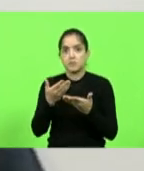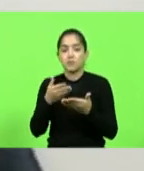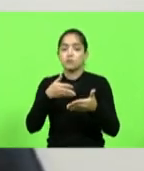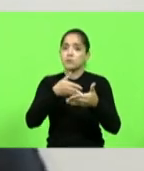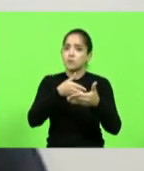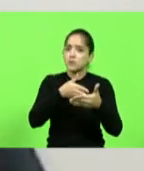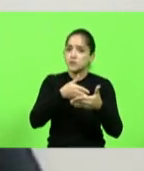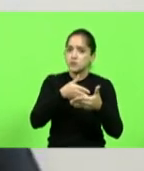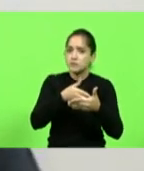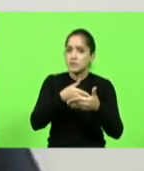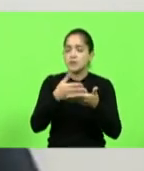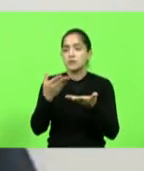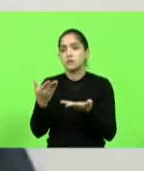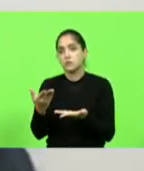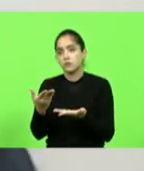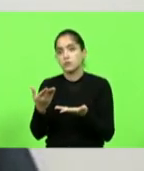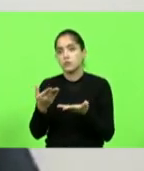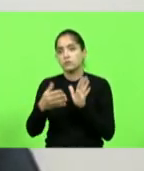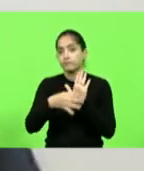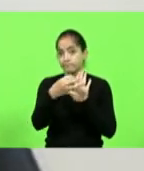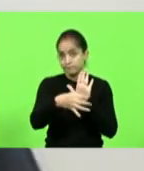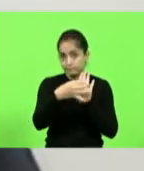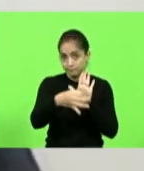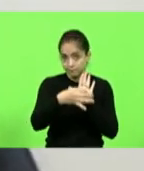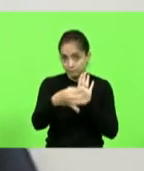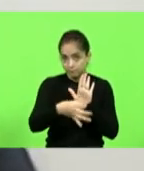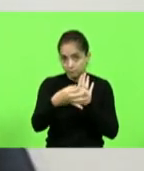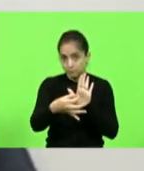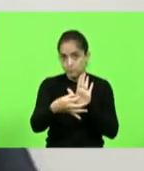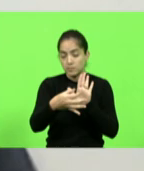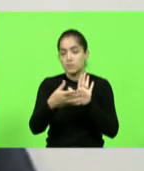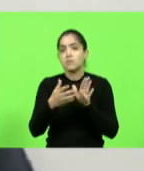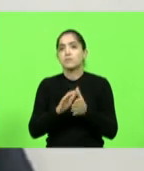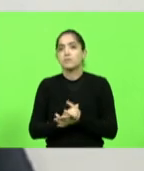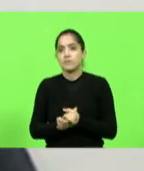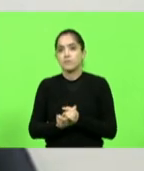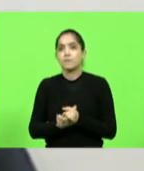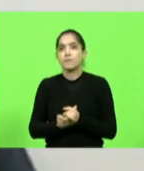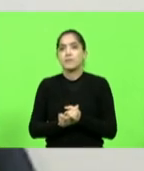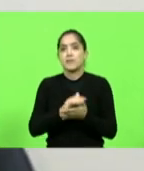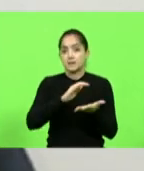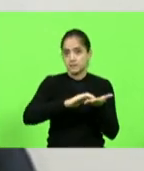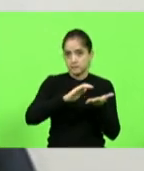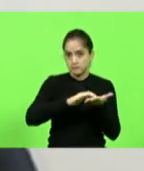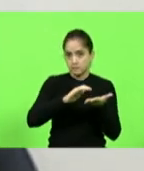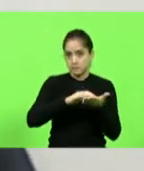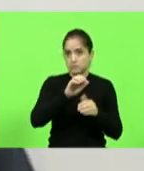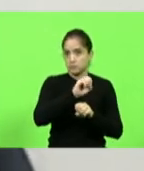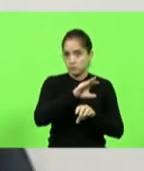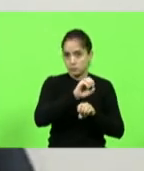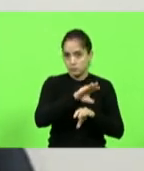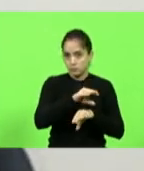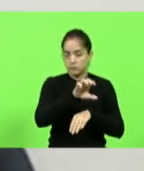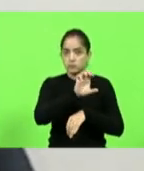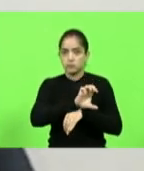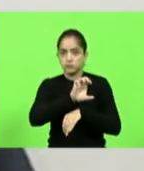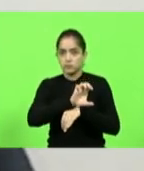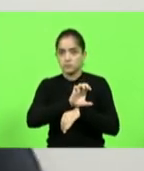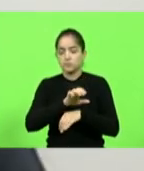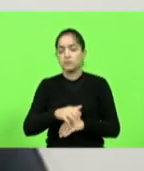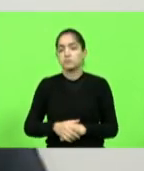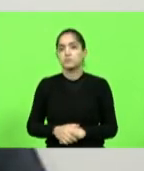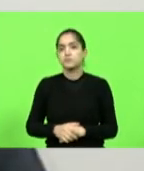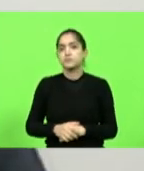até li isso no parecer da consultoria jurídica da Secretaria de Educação do Estado de Santa Catarina, estudando aí para a audiência de